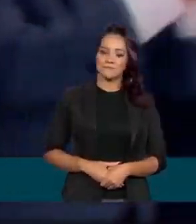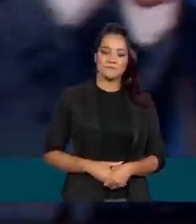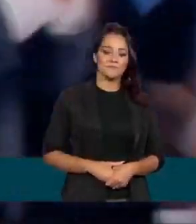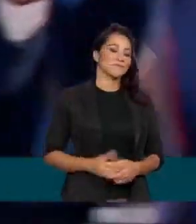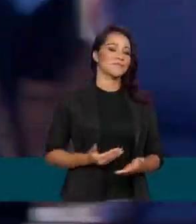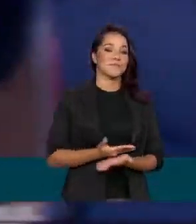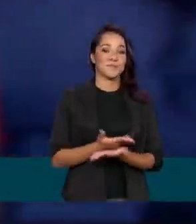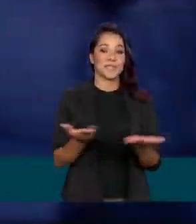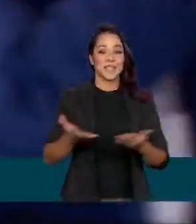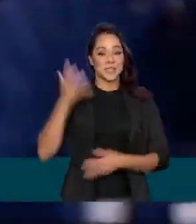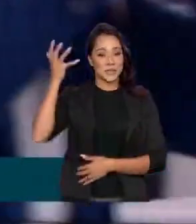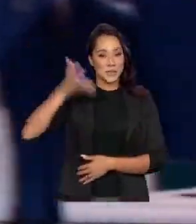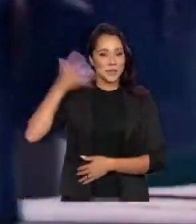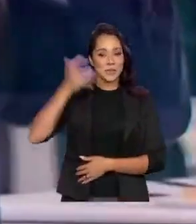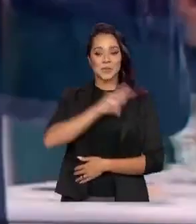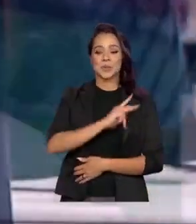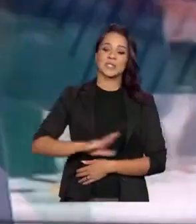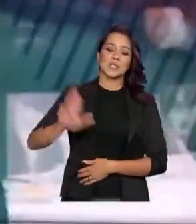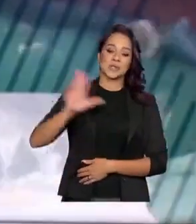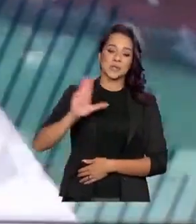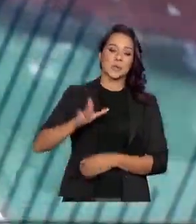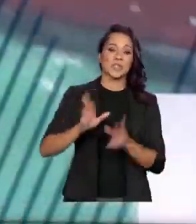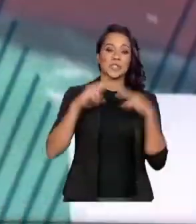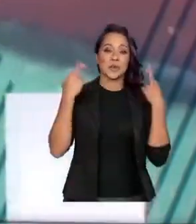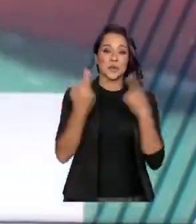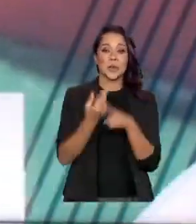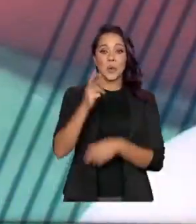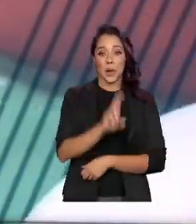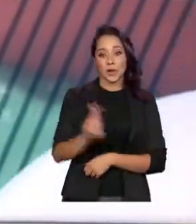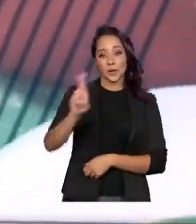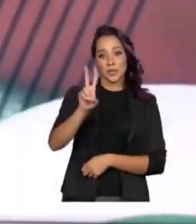Tá aí, esse foi o discurso do presidente Lula durante encontro com